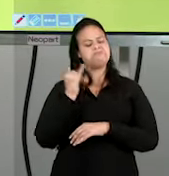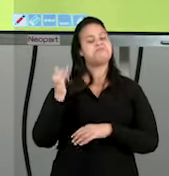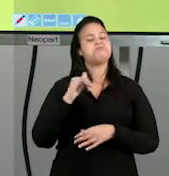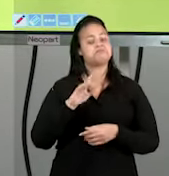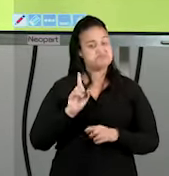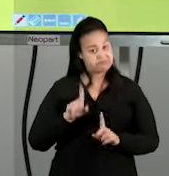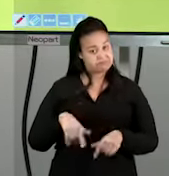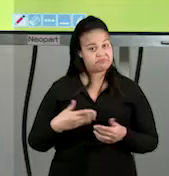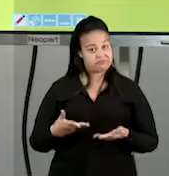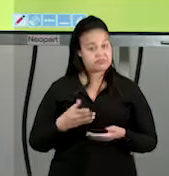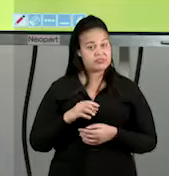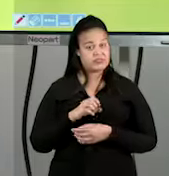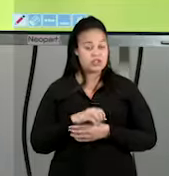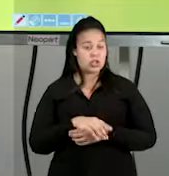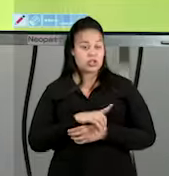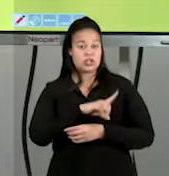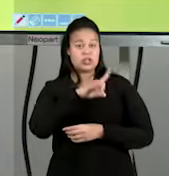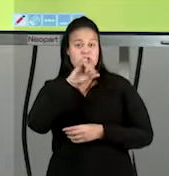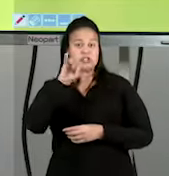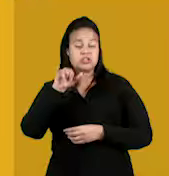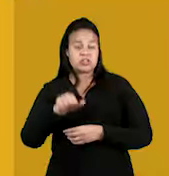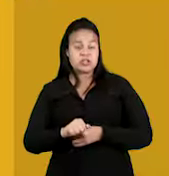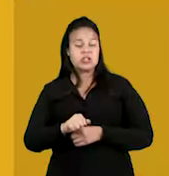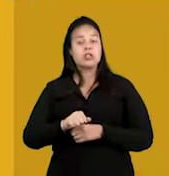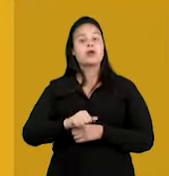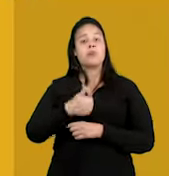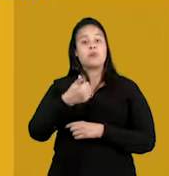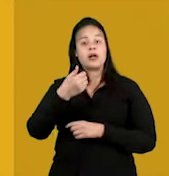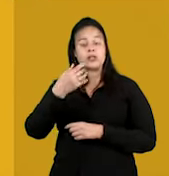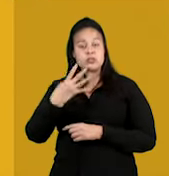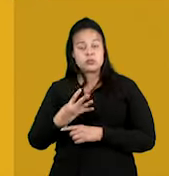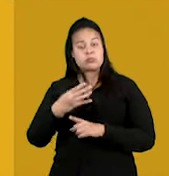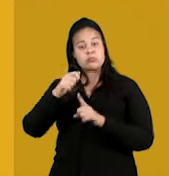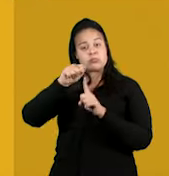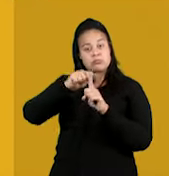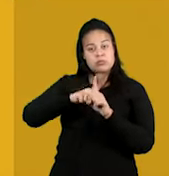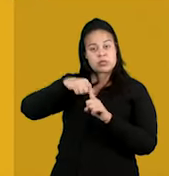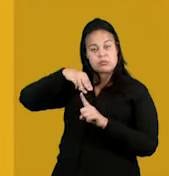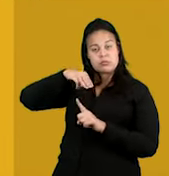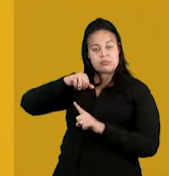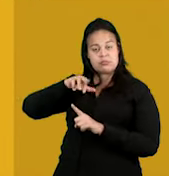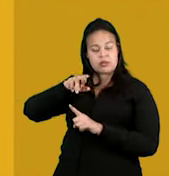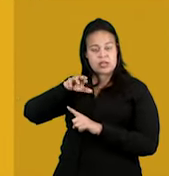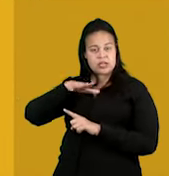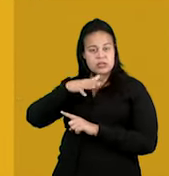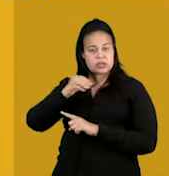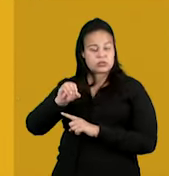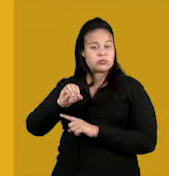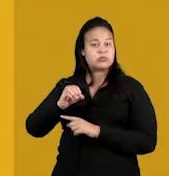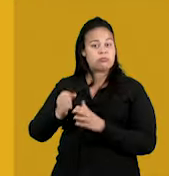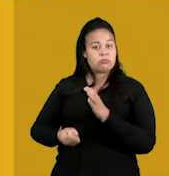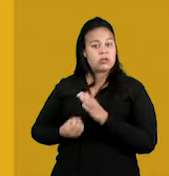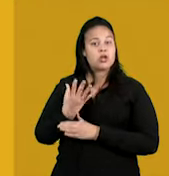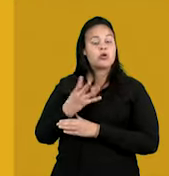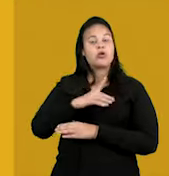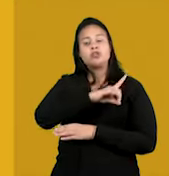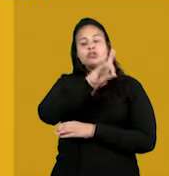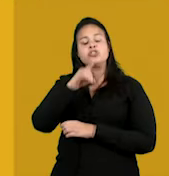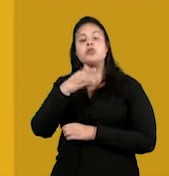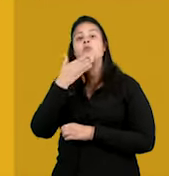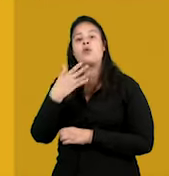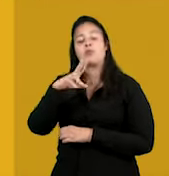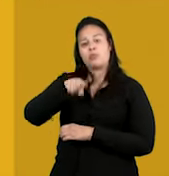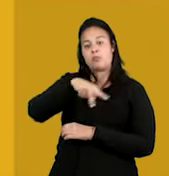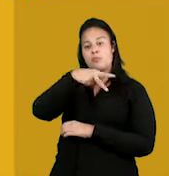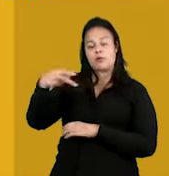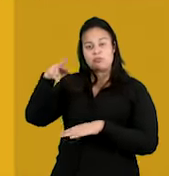Que no dia 14 de março foi criado o dia do pi, de acordo com várias